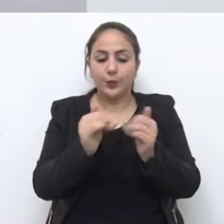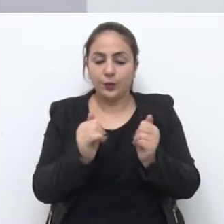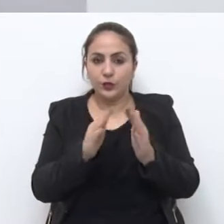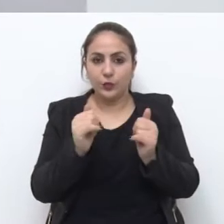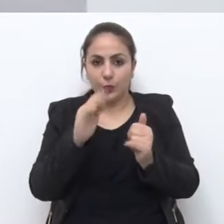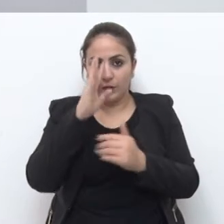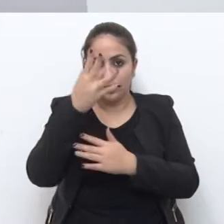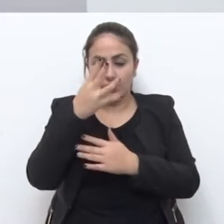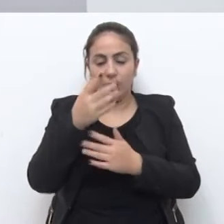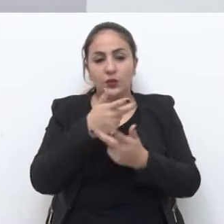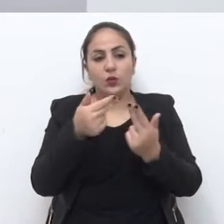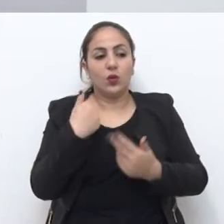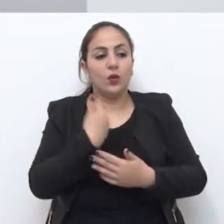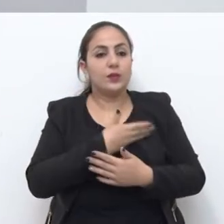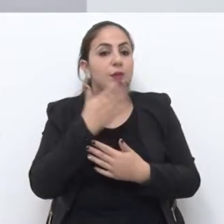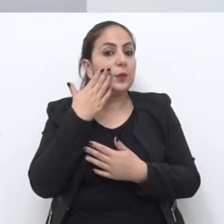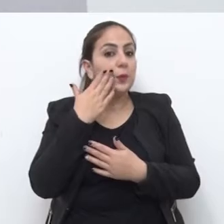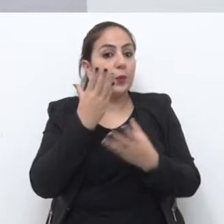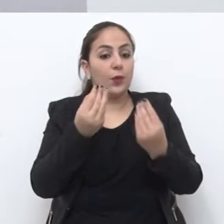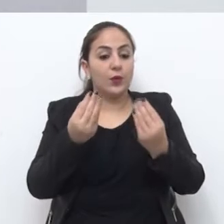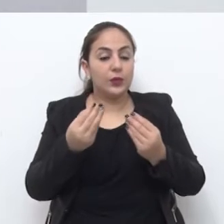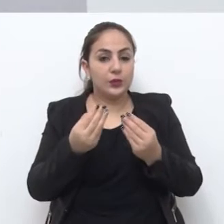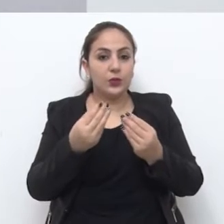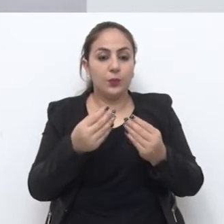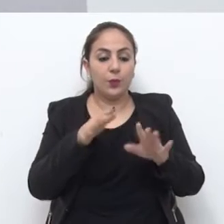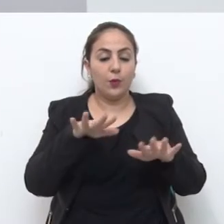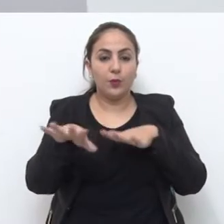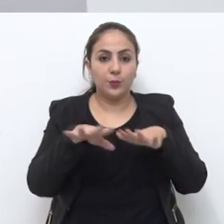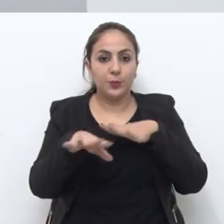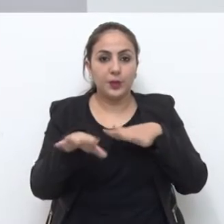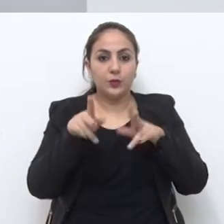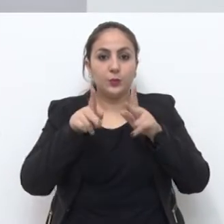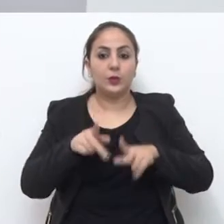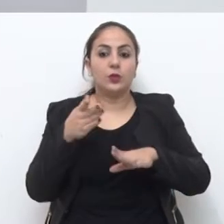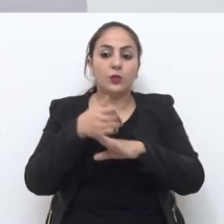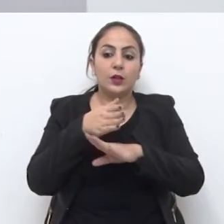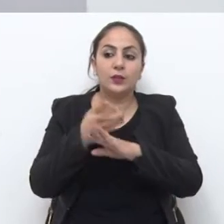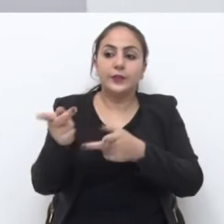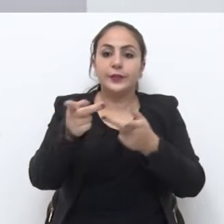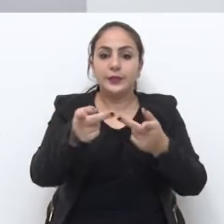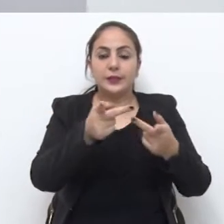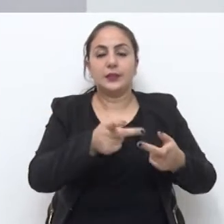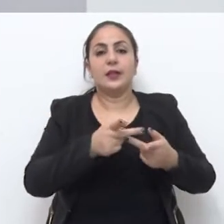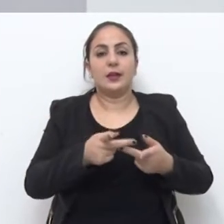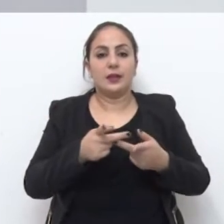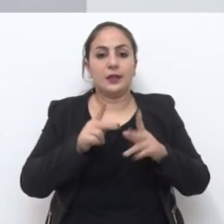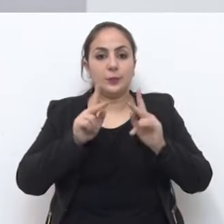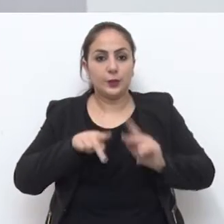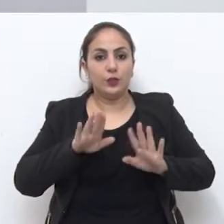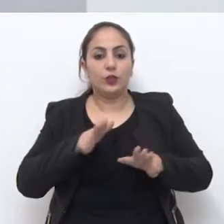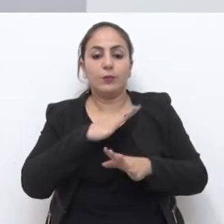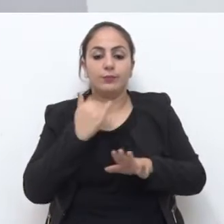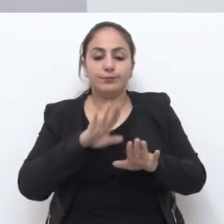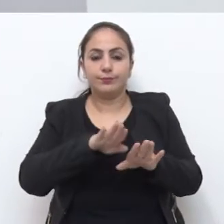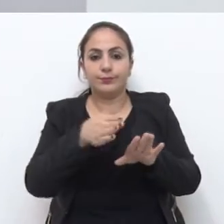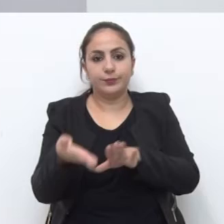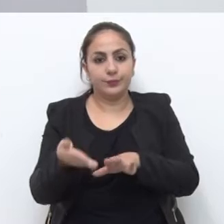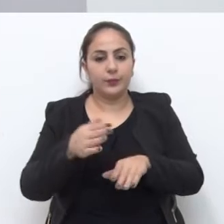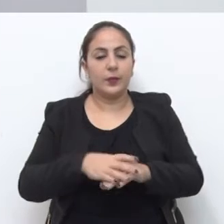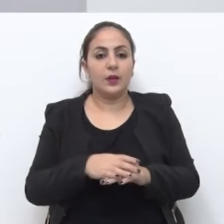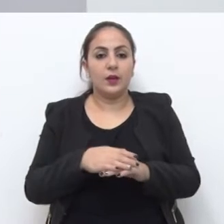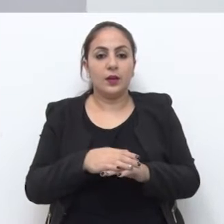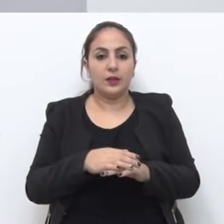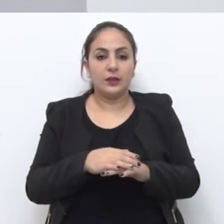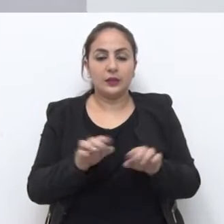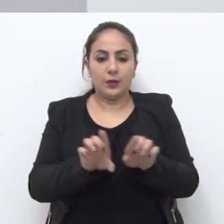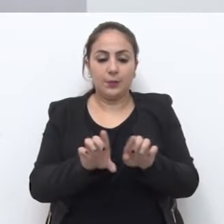providências. A gente sabe que há uma circulação bastante intensa, né, de pessoas que vão visitar seus entes queridos. Há